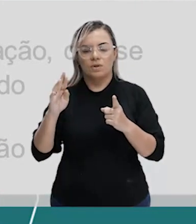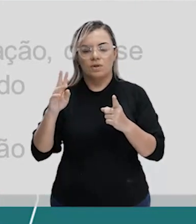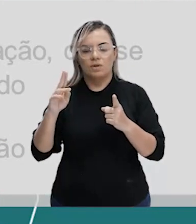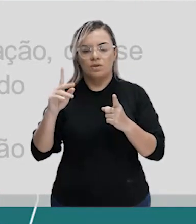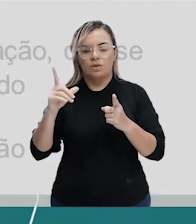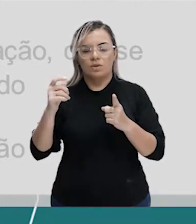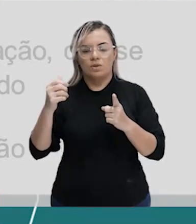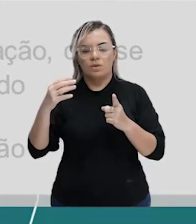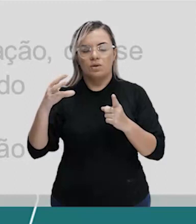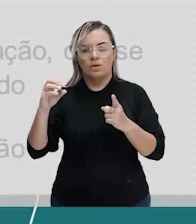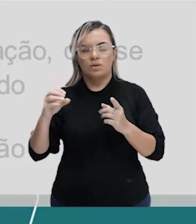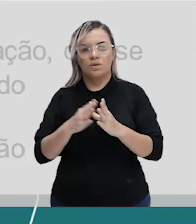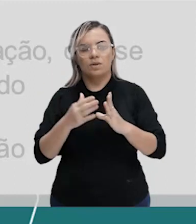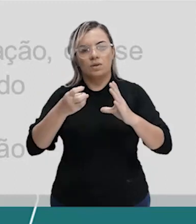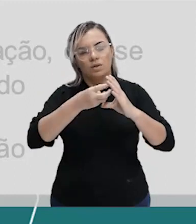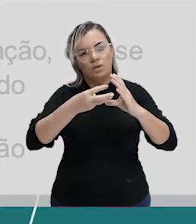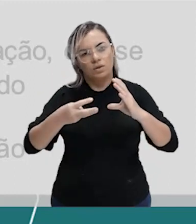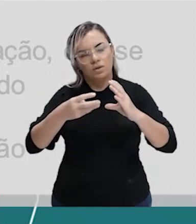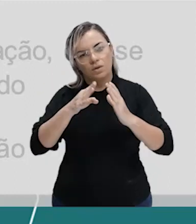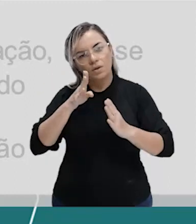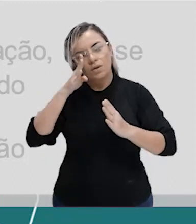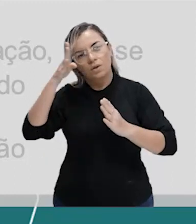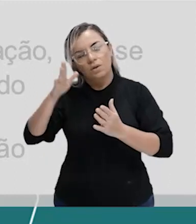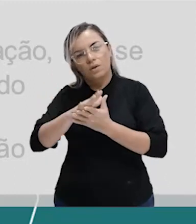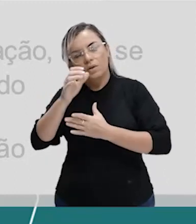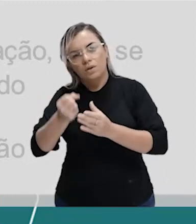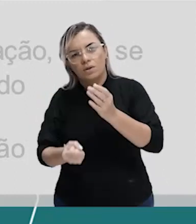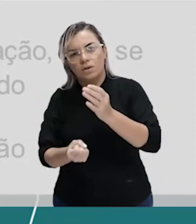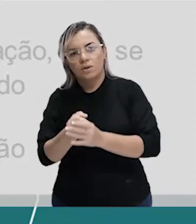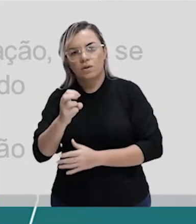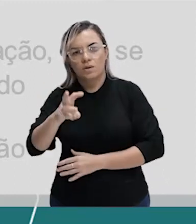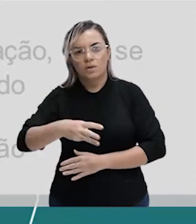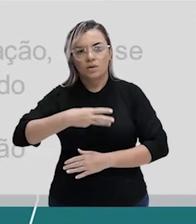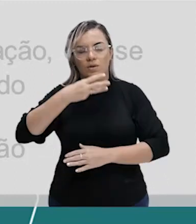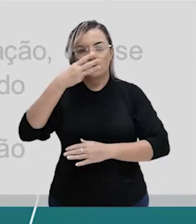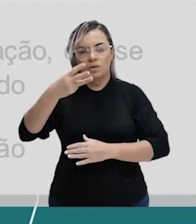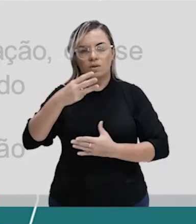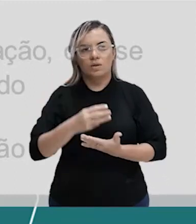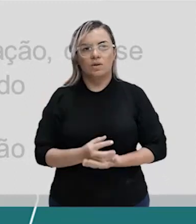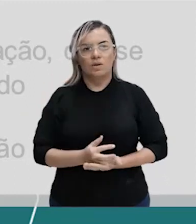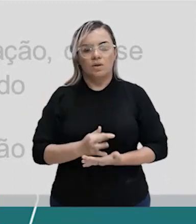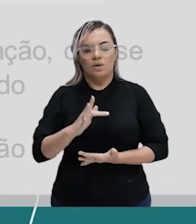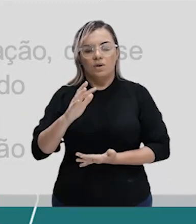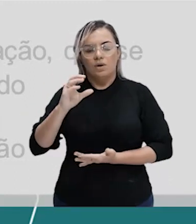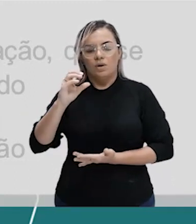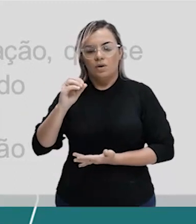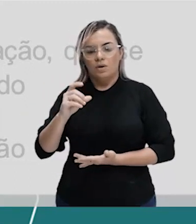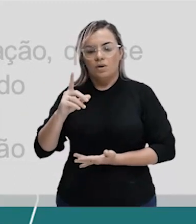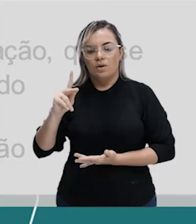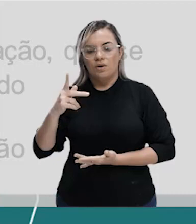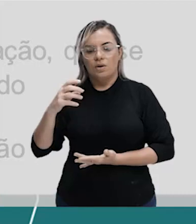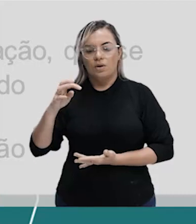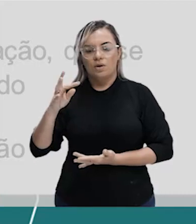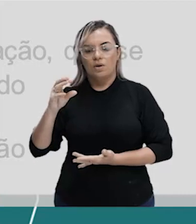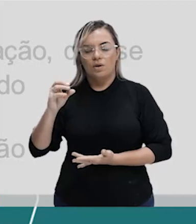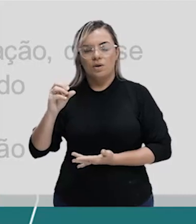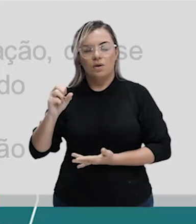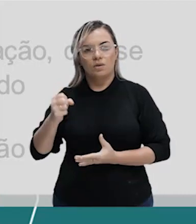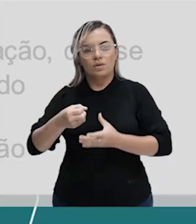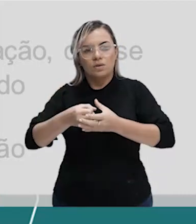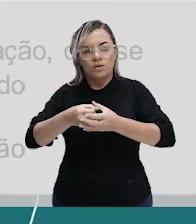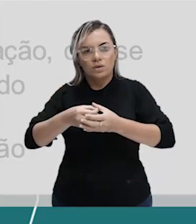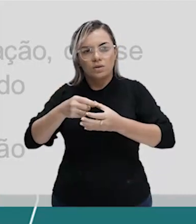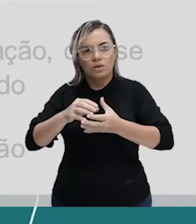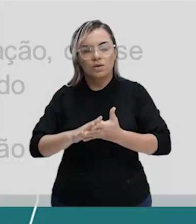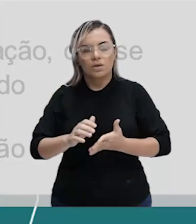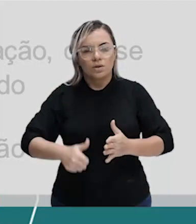é que vai ocorrer a formação dos 3 folhetos embrionários. Professor, quais são esses folhetos embrionários? São